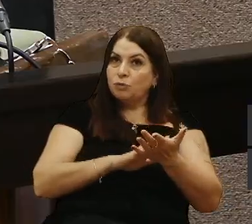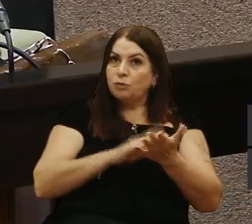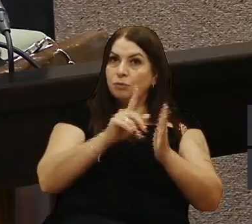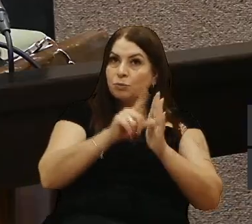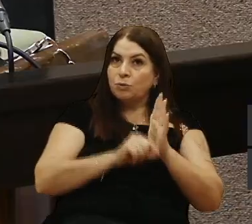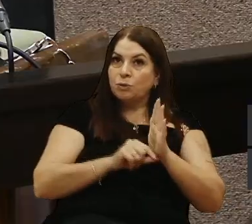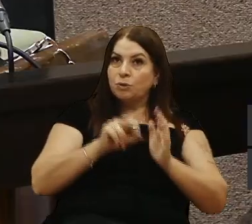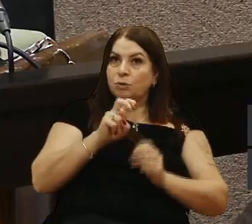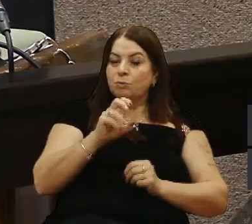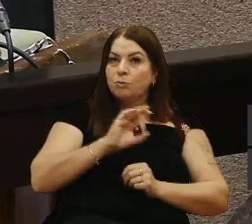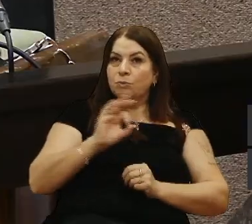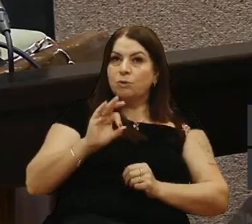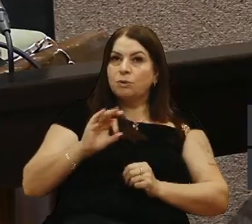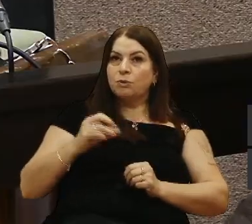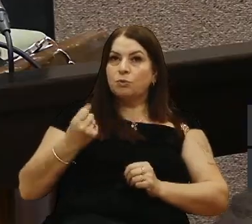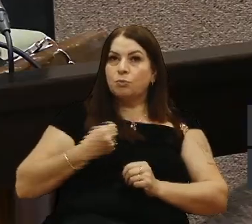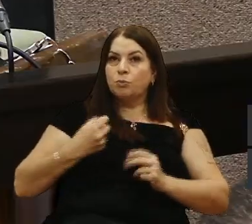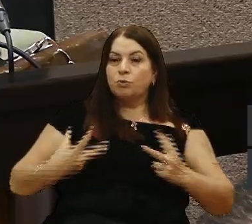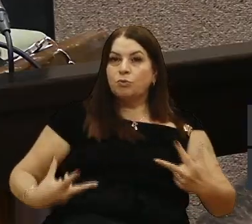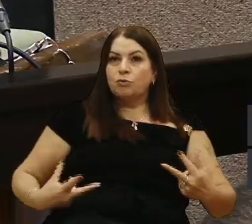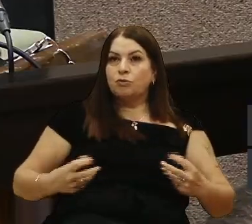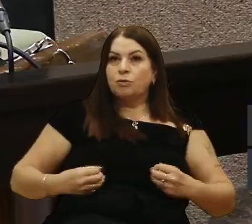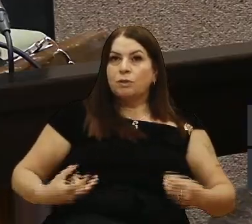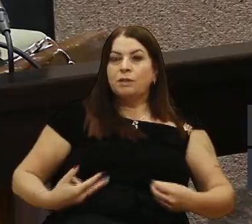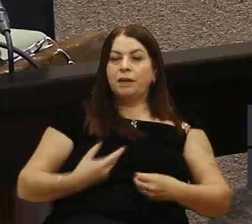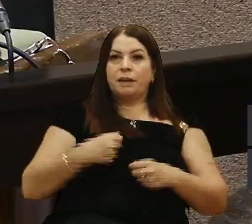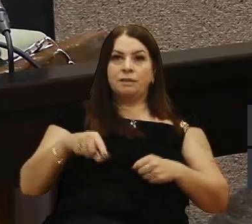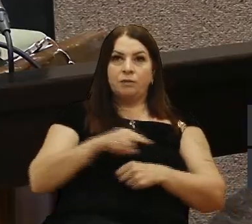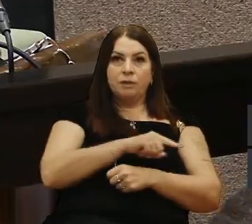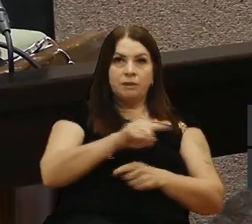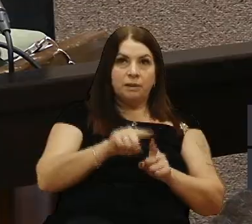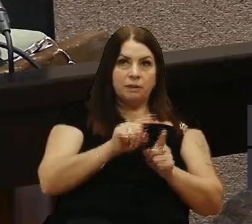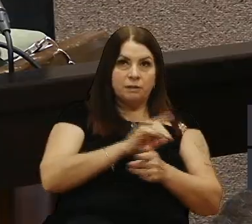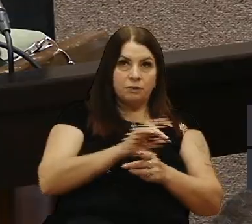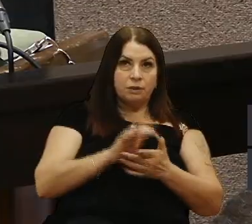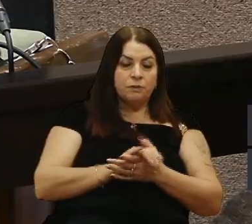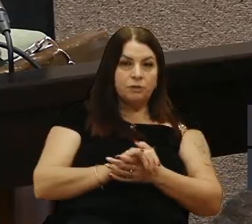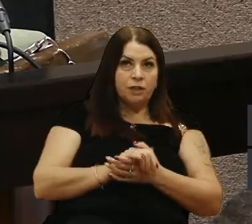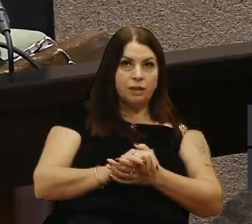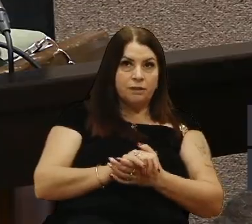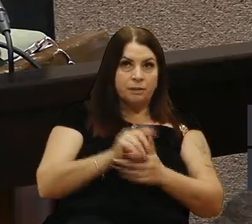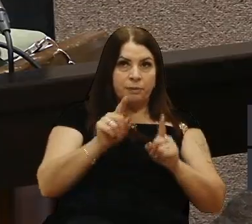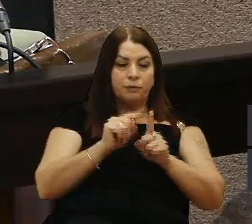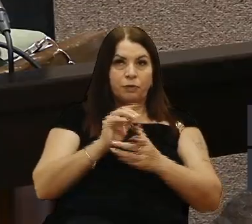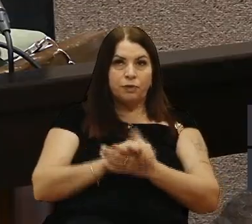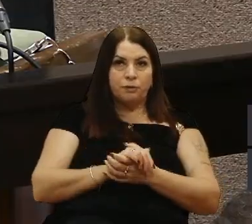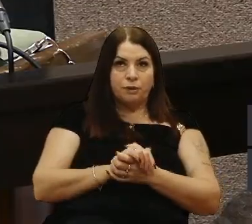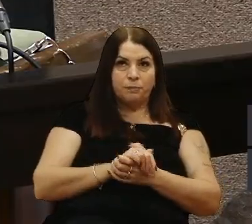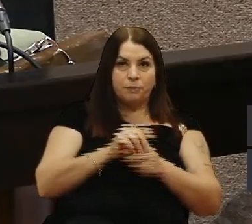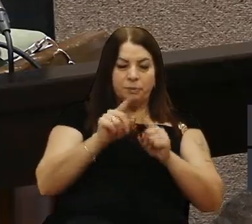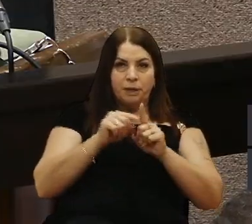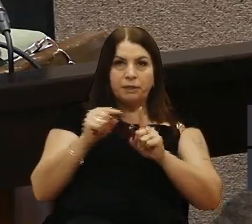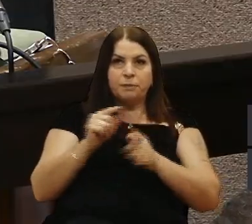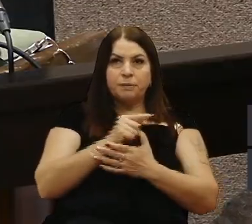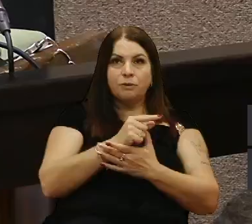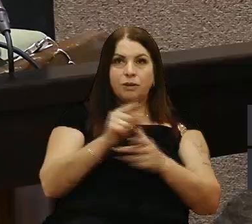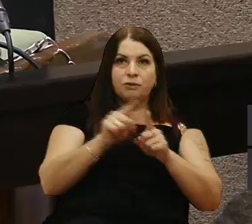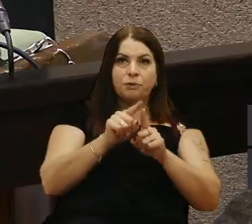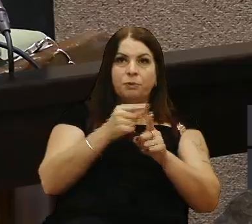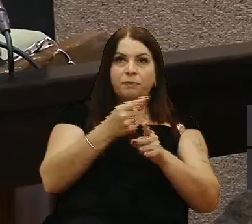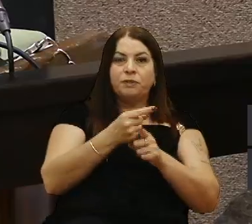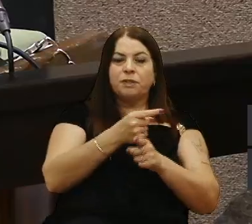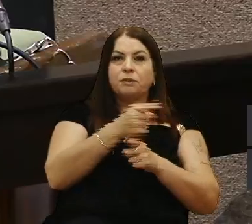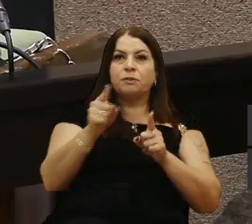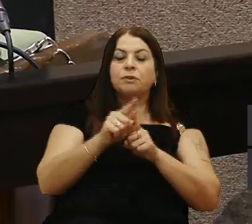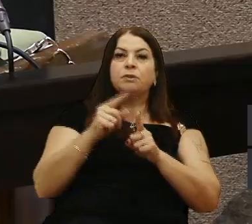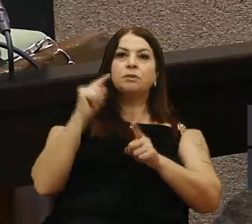diminuição de 50% no número de castrações vai impactar. Então, acredito que essas explicações têm que vir a parte técnica, mas também